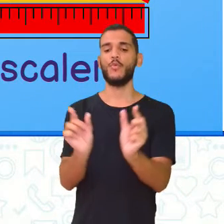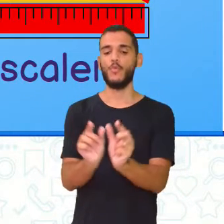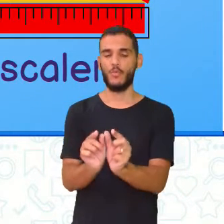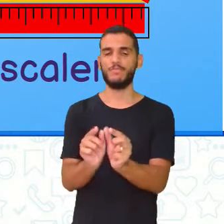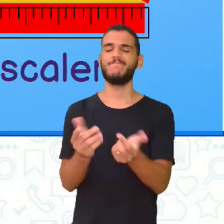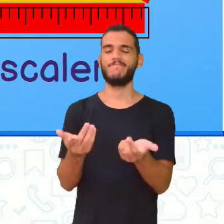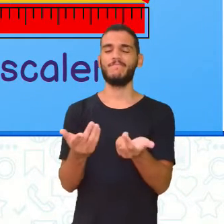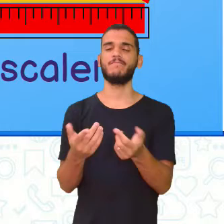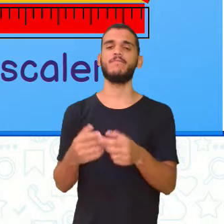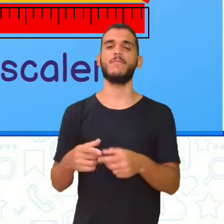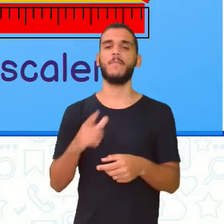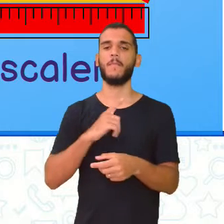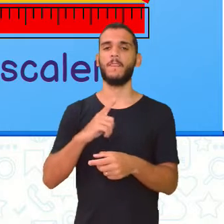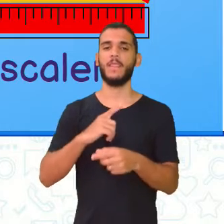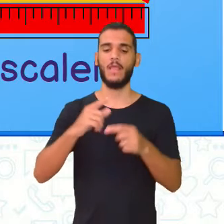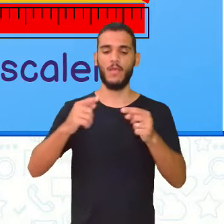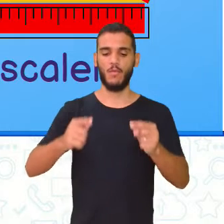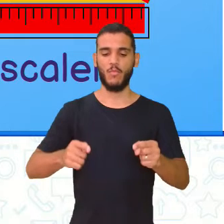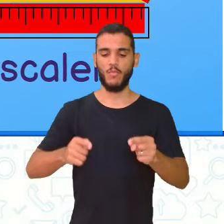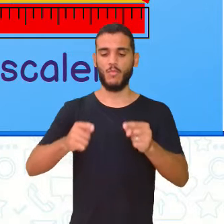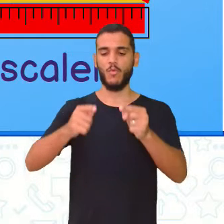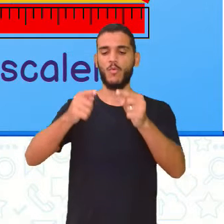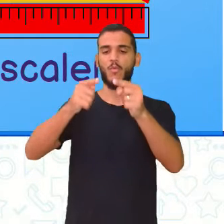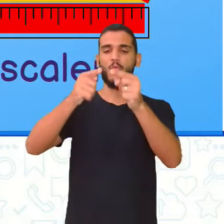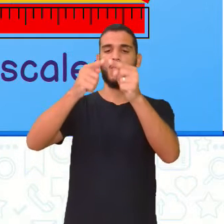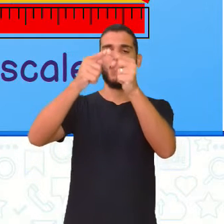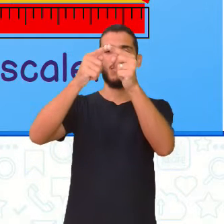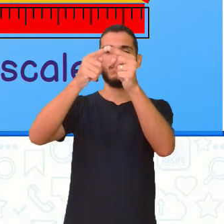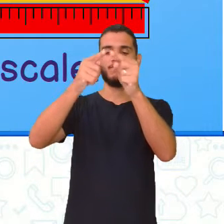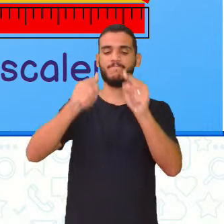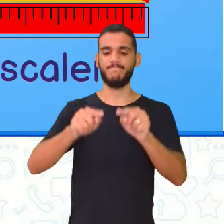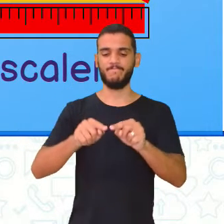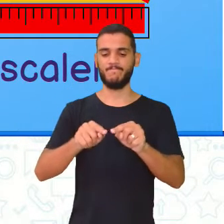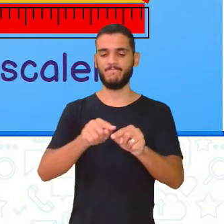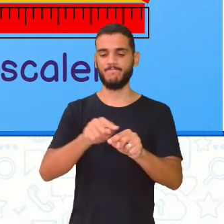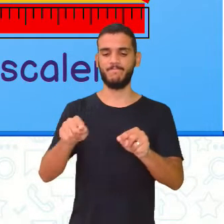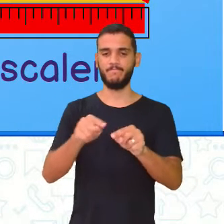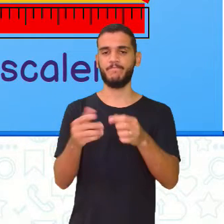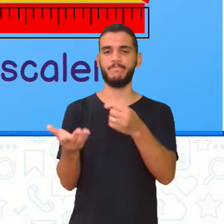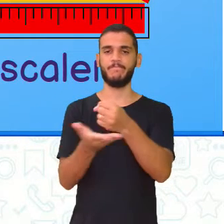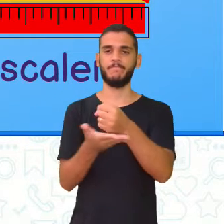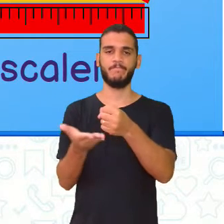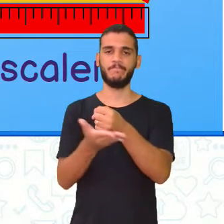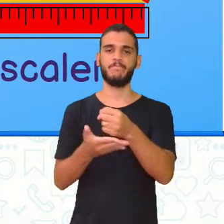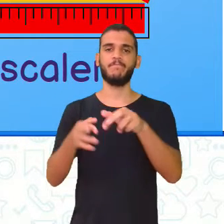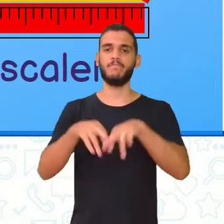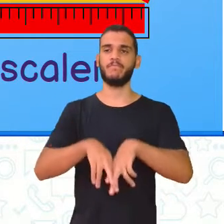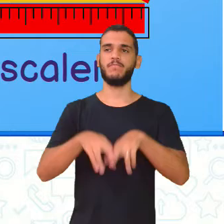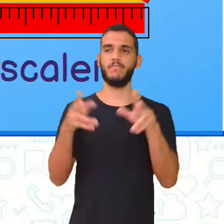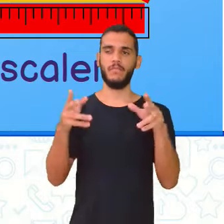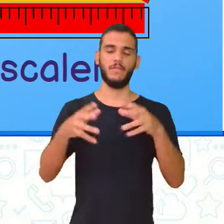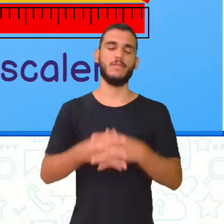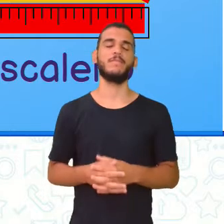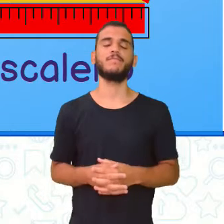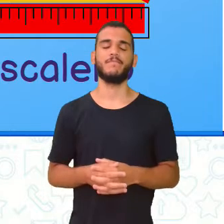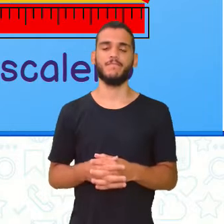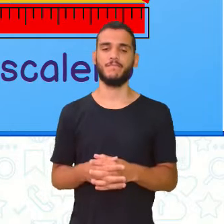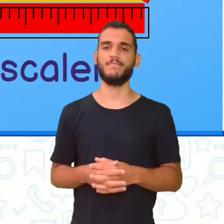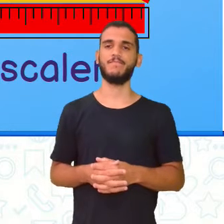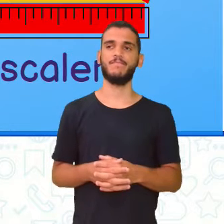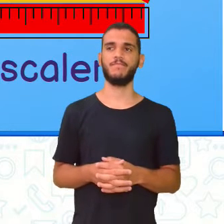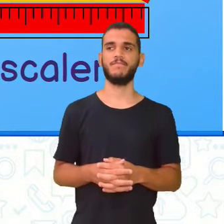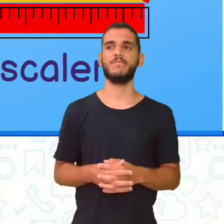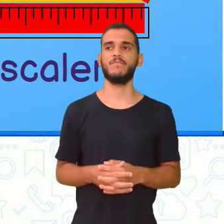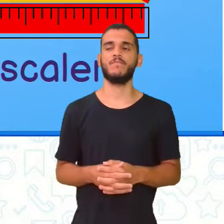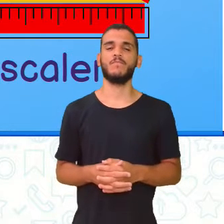e provavelmente no médio, vocês vão sempre considerar isósceles dois lados iguais e um diferente. Quando